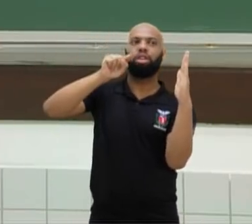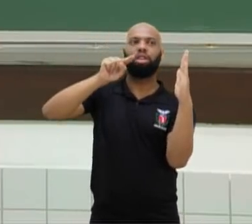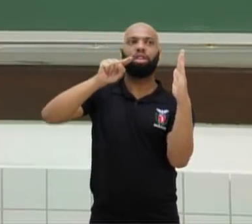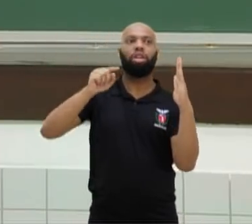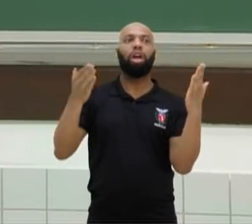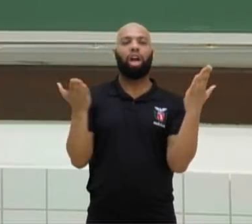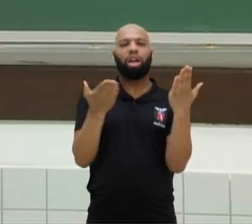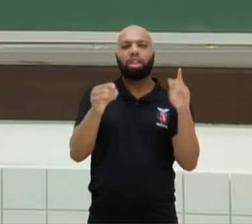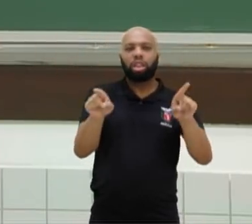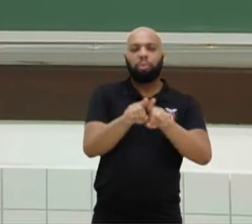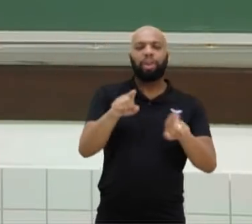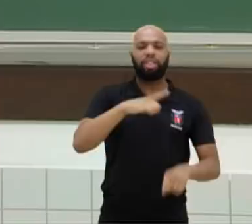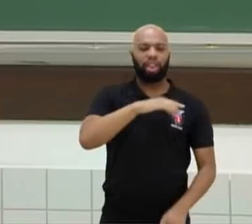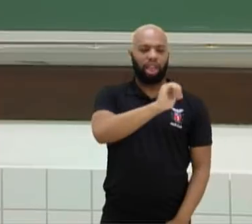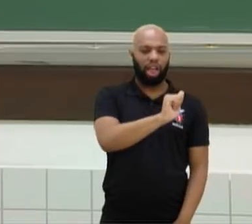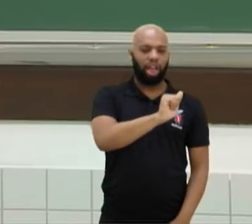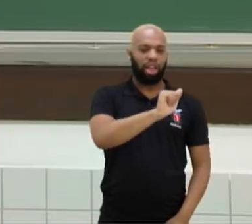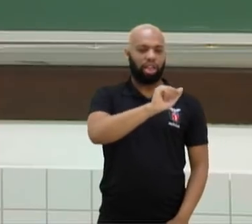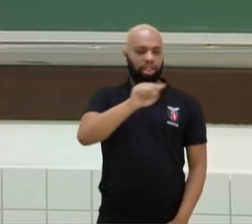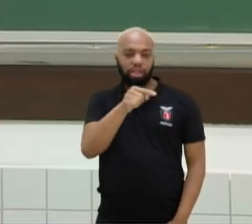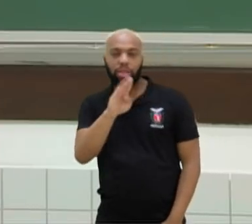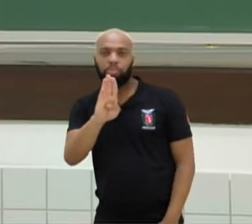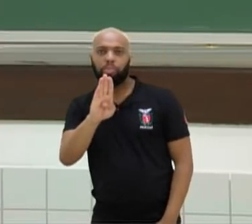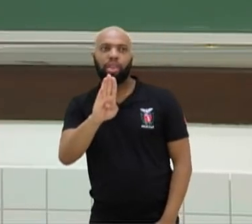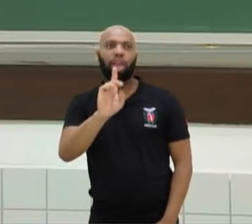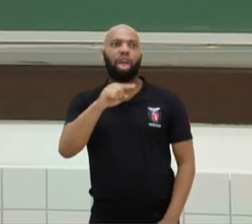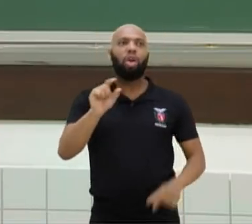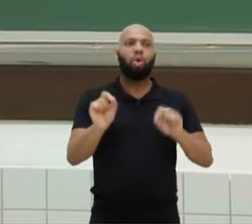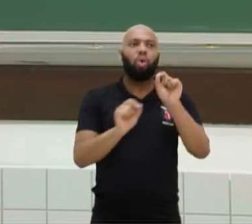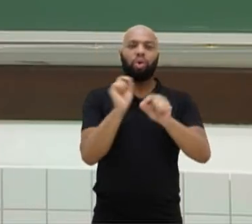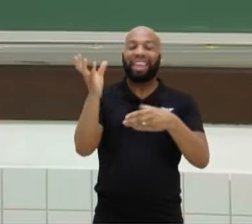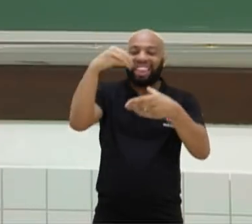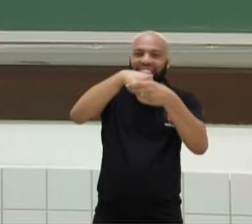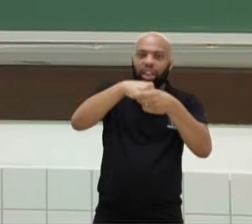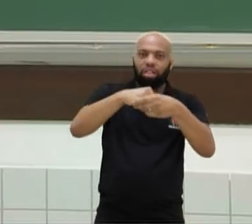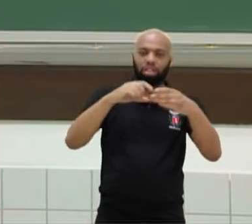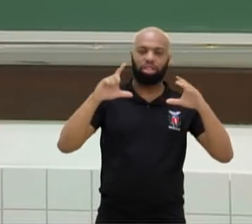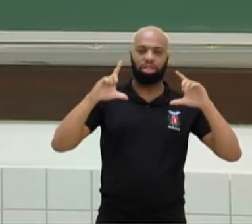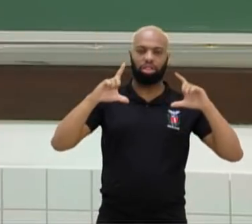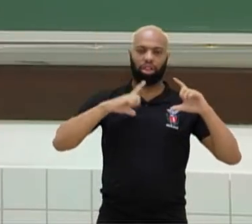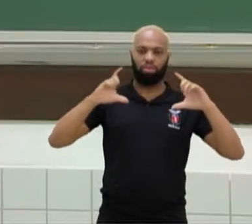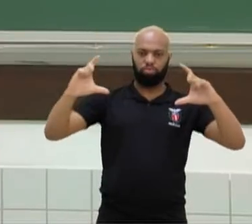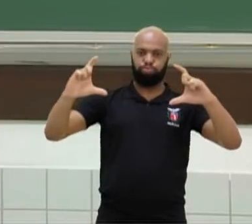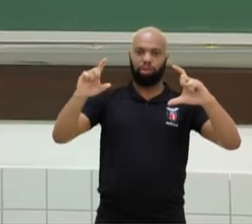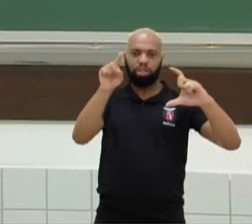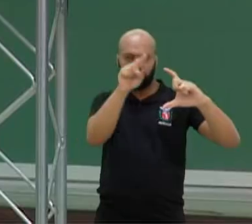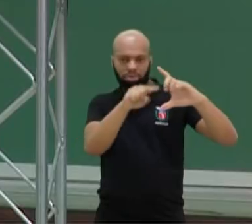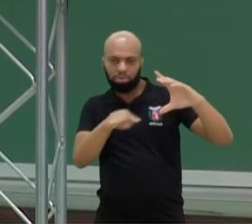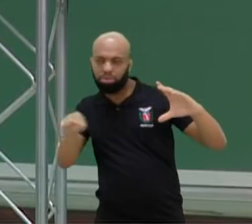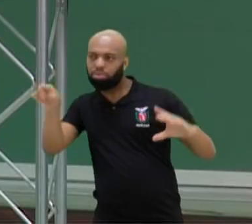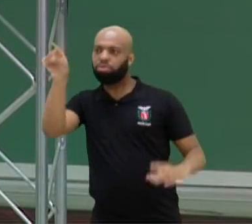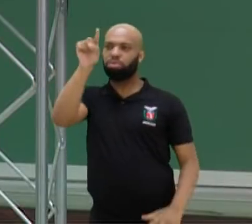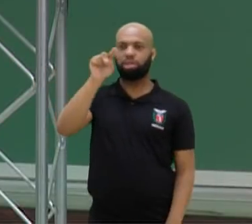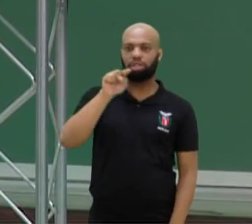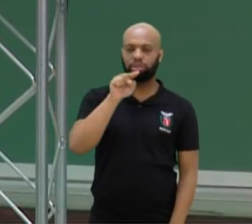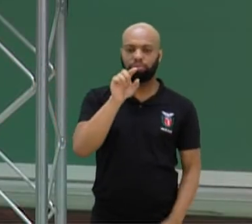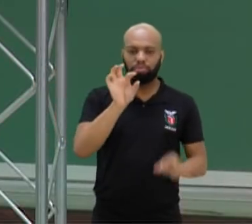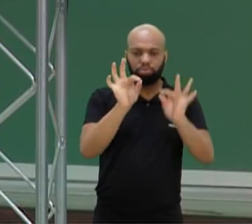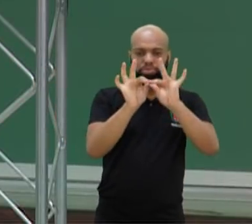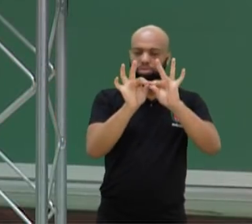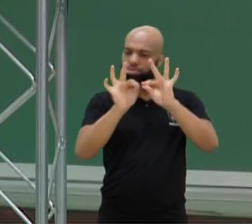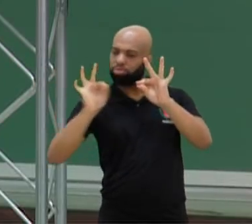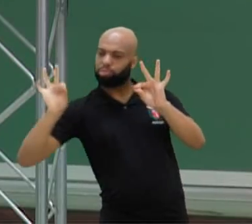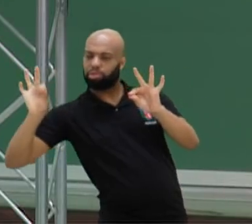coordenadas a e b, que seriam o x e o y do centro, são formados dentro da fórmula. Ou seja, a distância